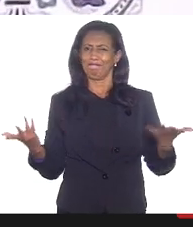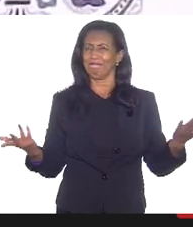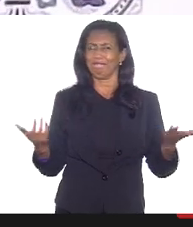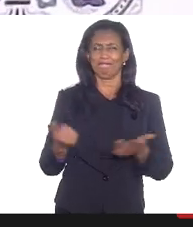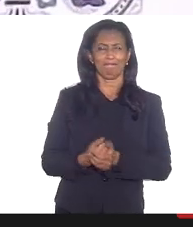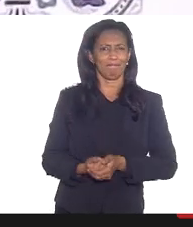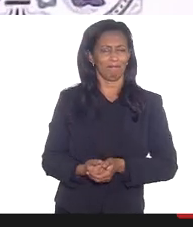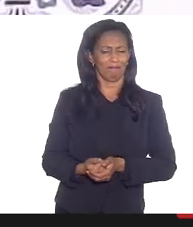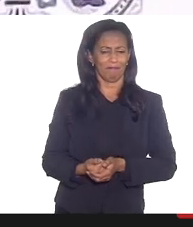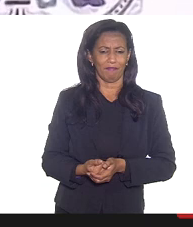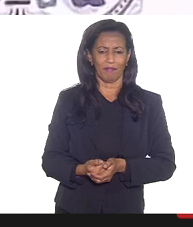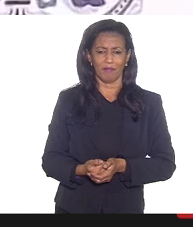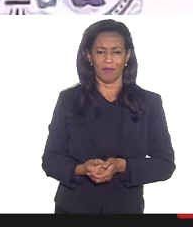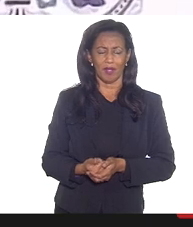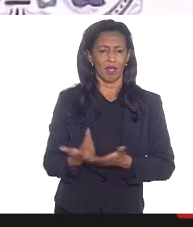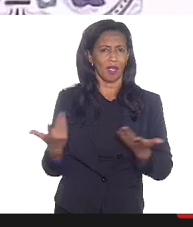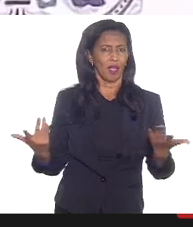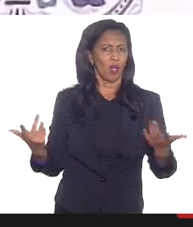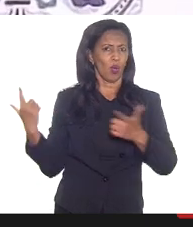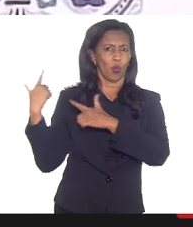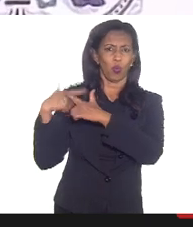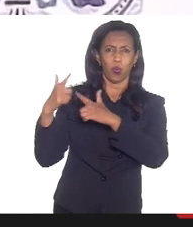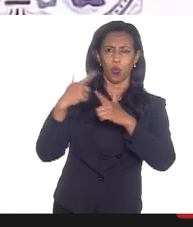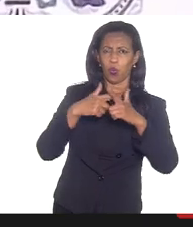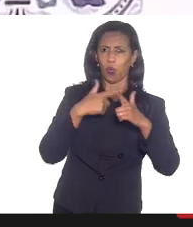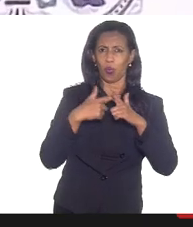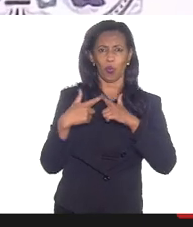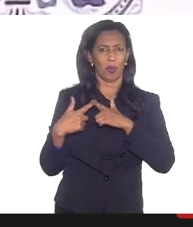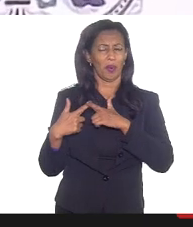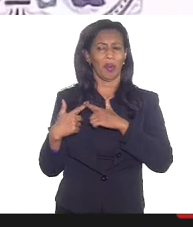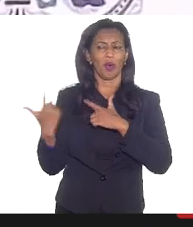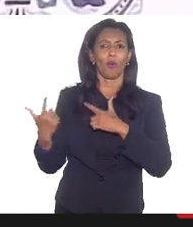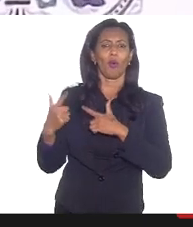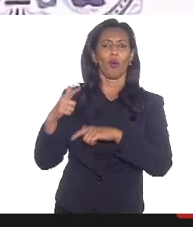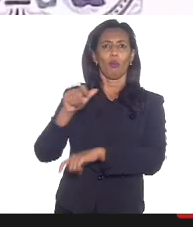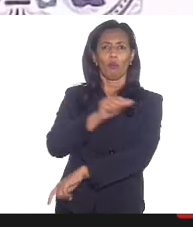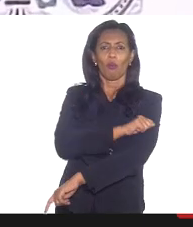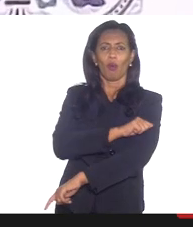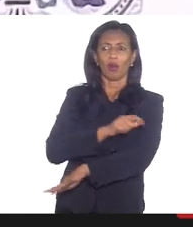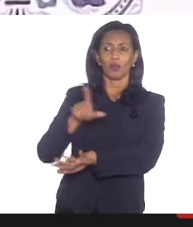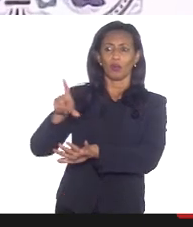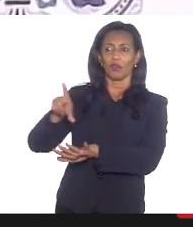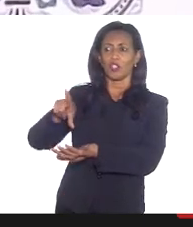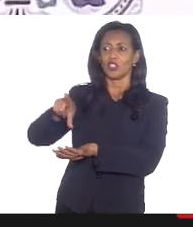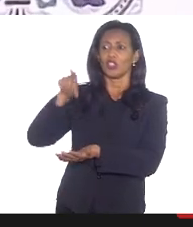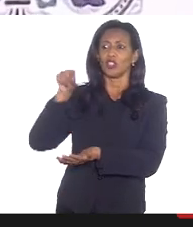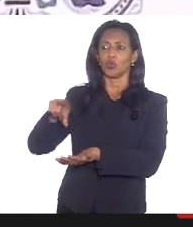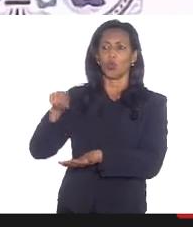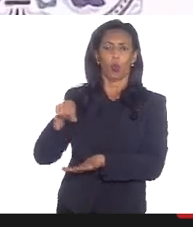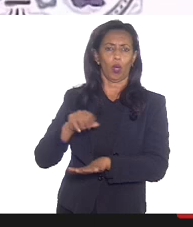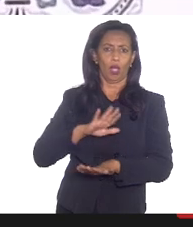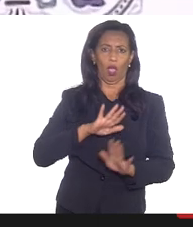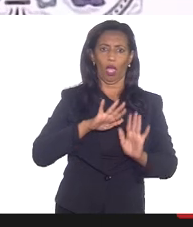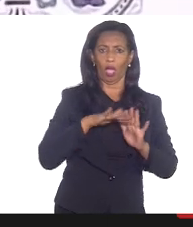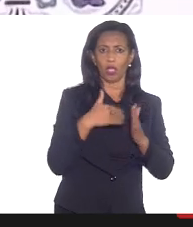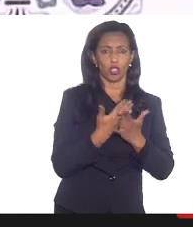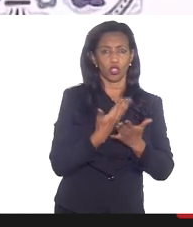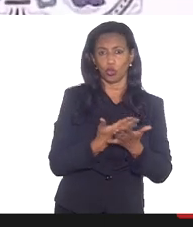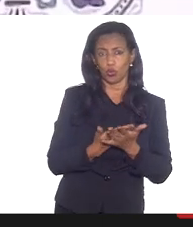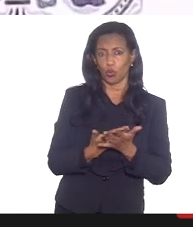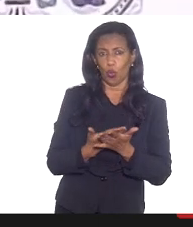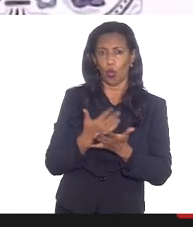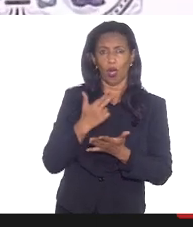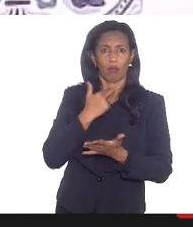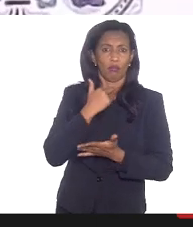uma pseudo-democratização de que o estudante vai poder escolher, porque as escolas não vão poder ofertar todos os